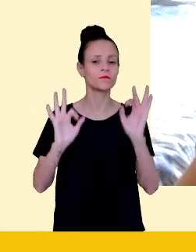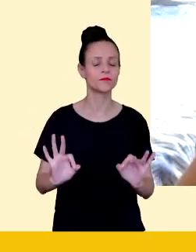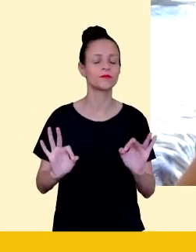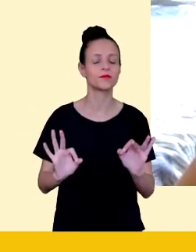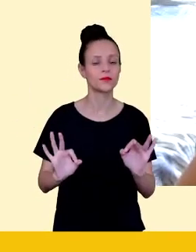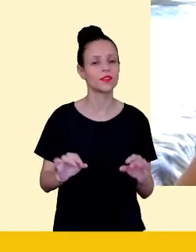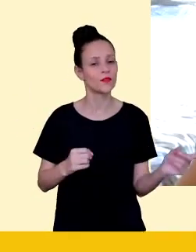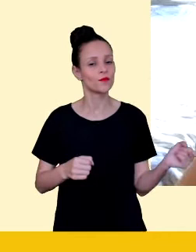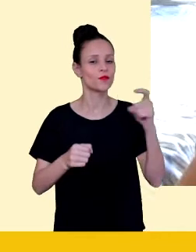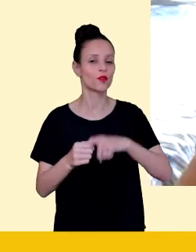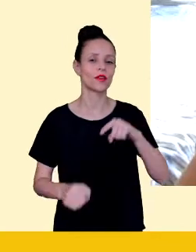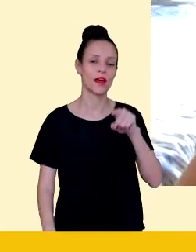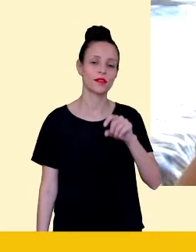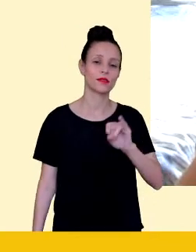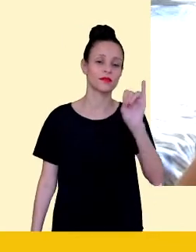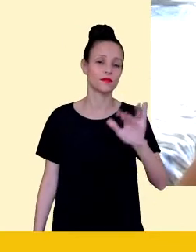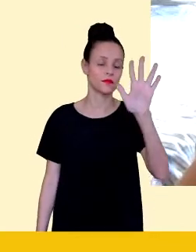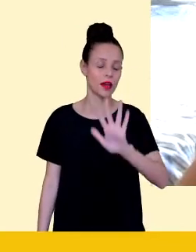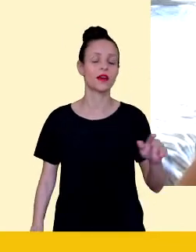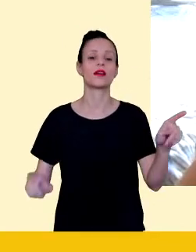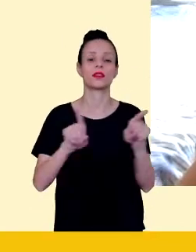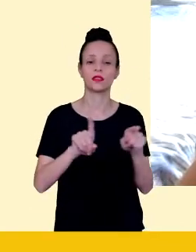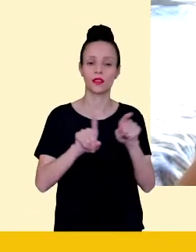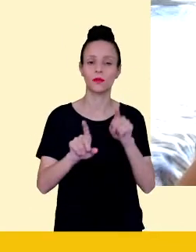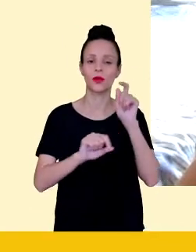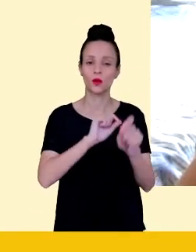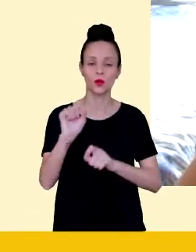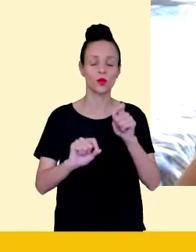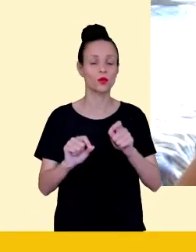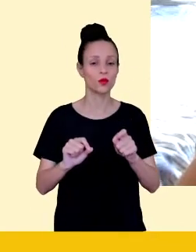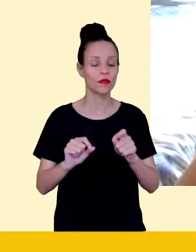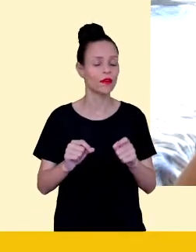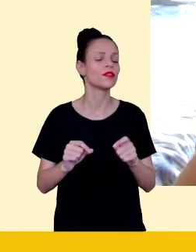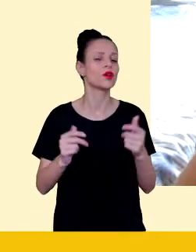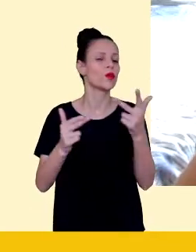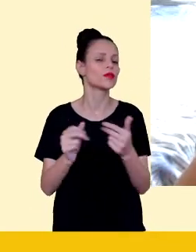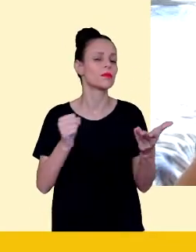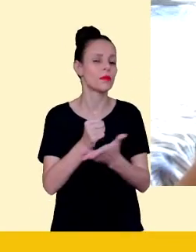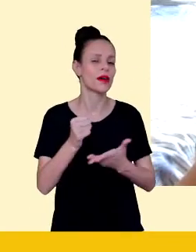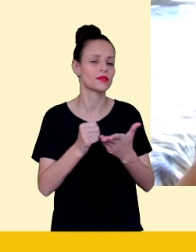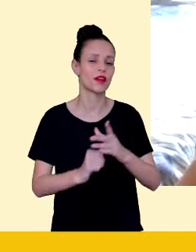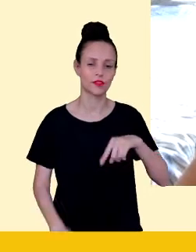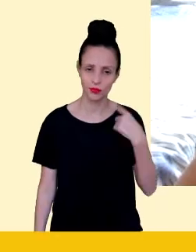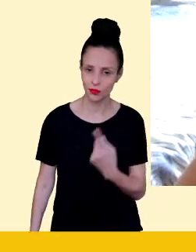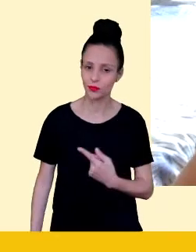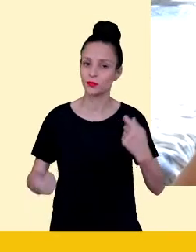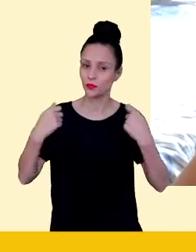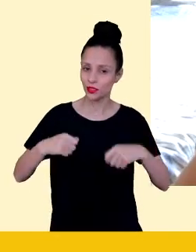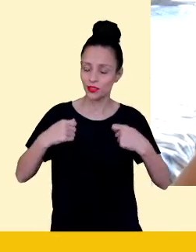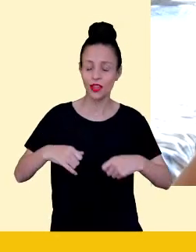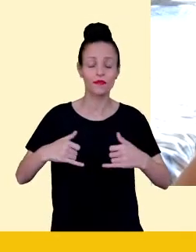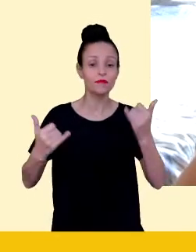à tona, né? Retomar essas imagens, mas também informar, assim, tinham coisas básicas que a